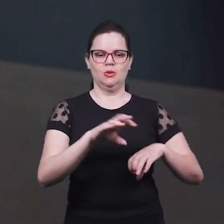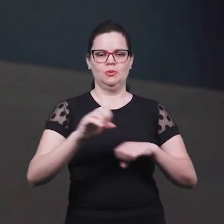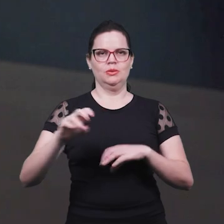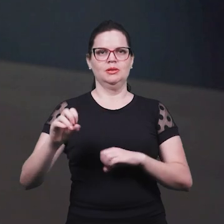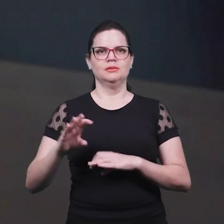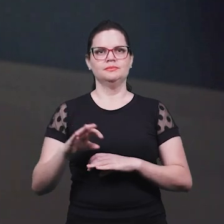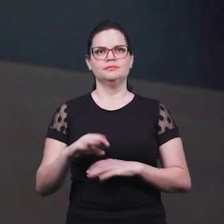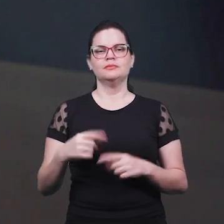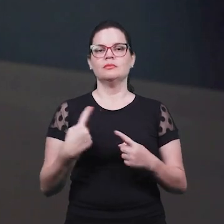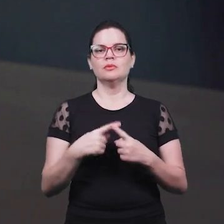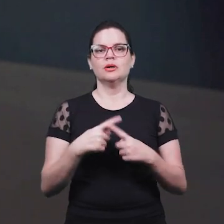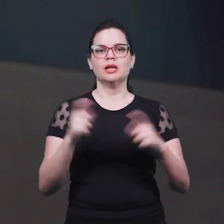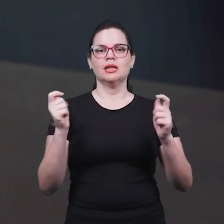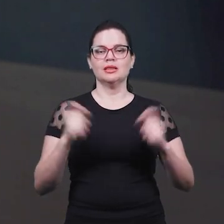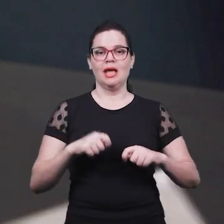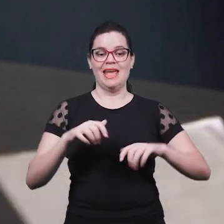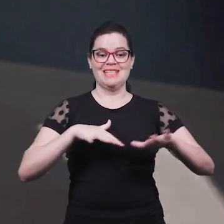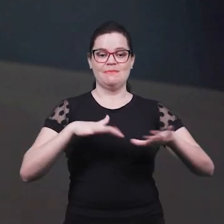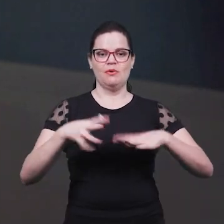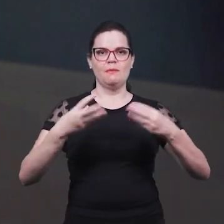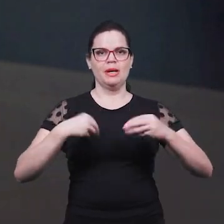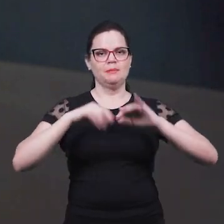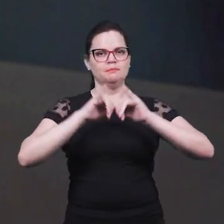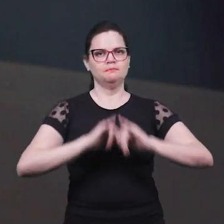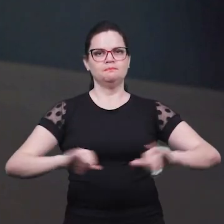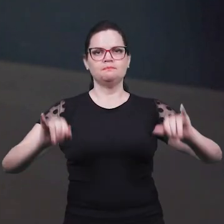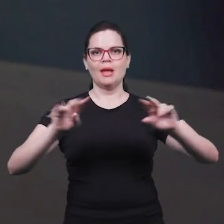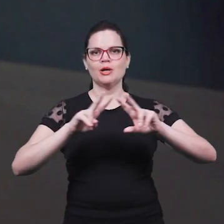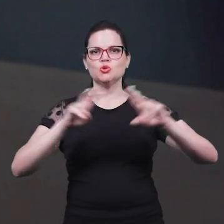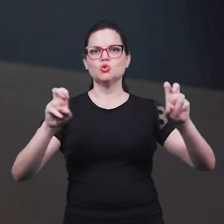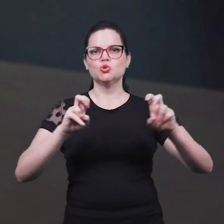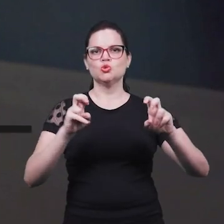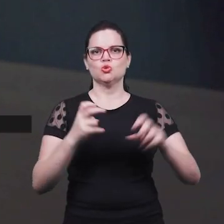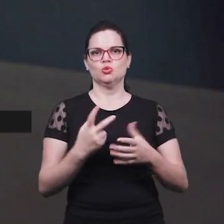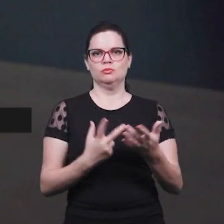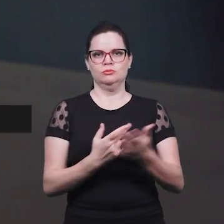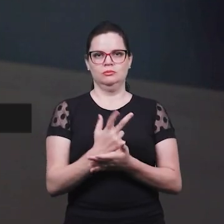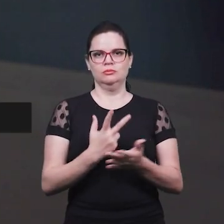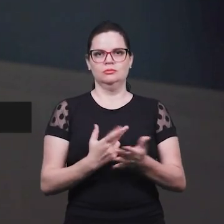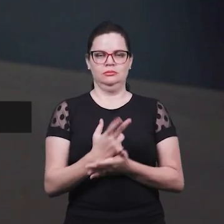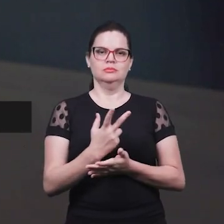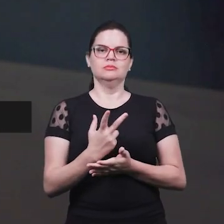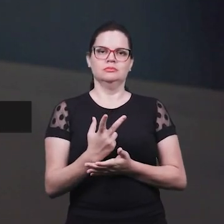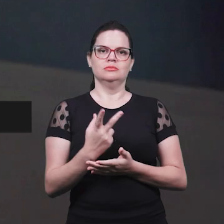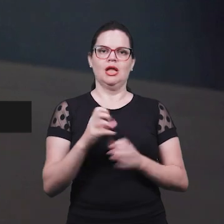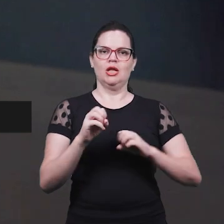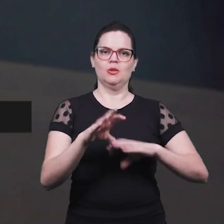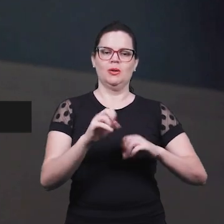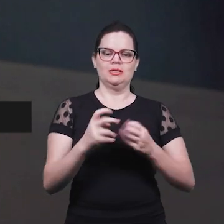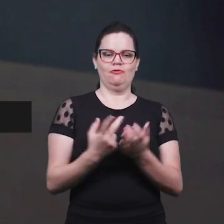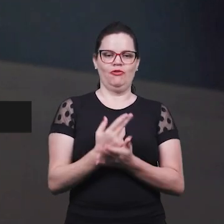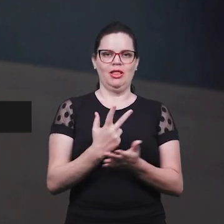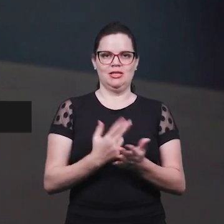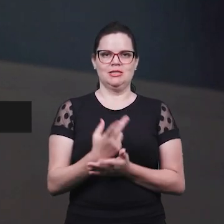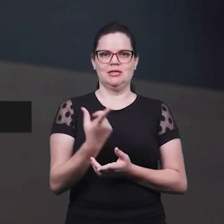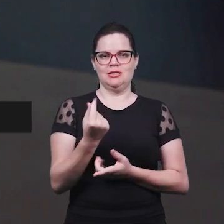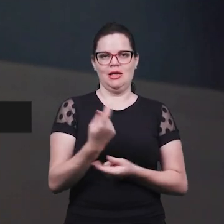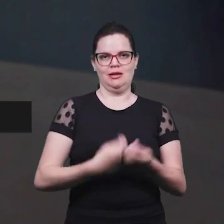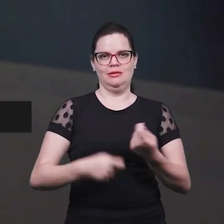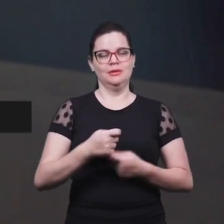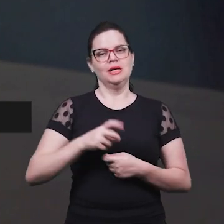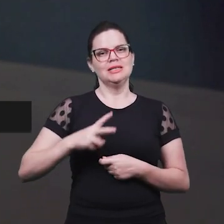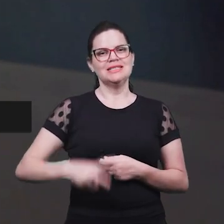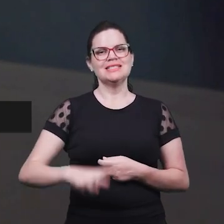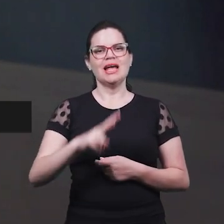proporciona a disseminação da educação financeira no Brasil, que é a chamada Semana ENEF, que já aconteceu nesse ano, todo ano